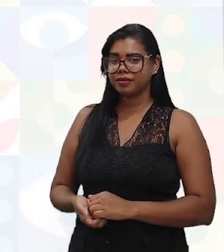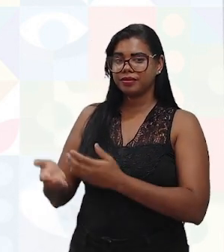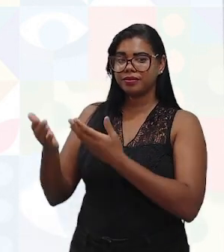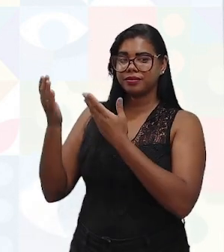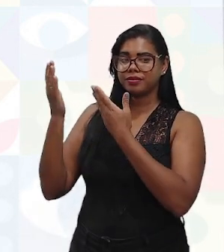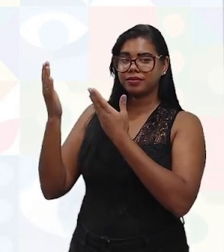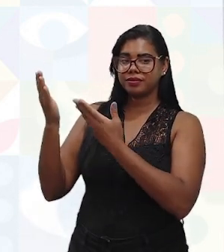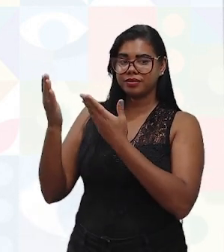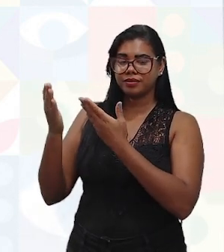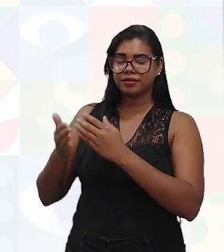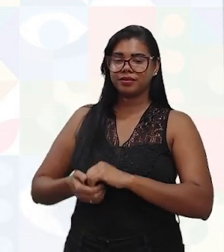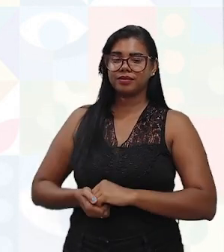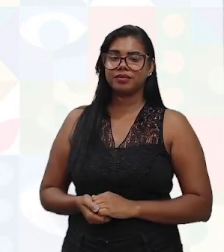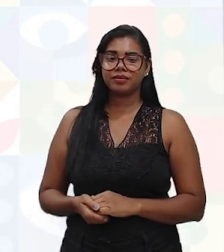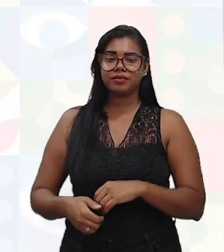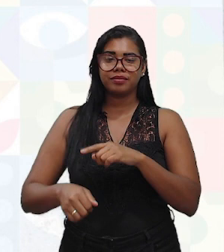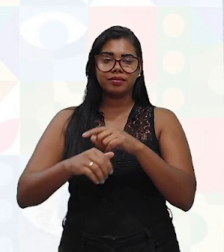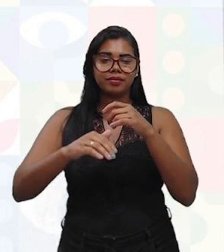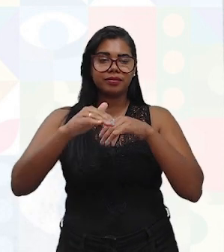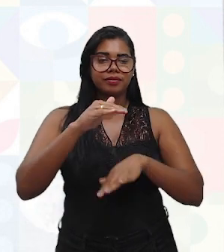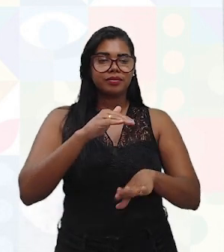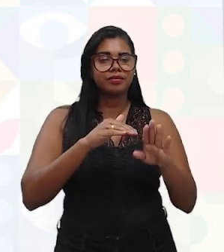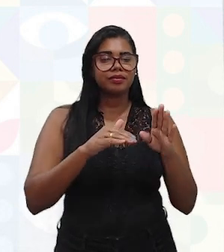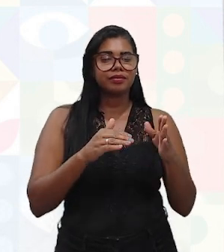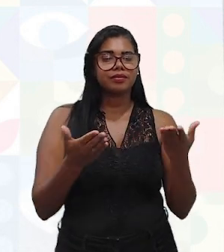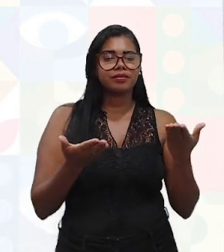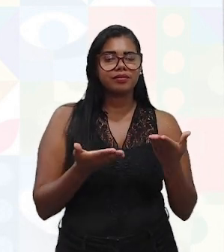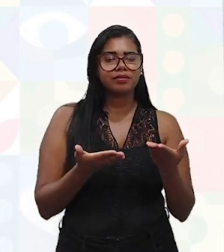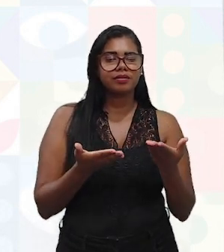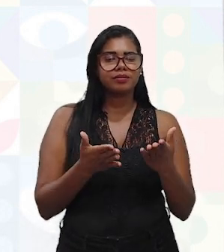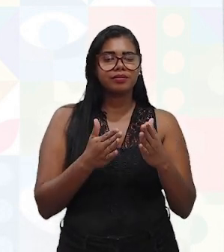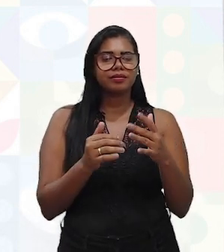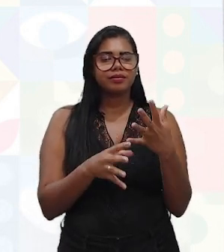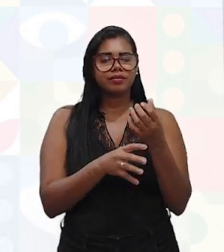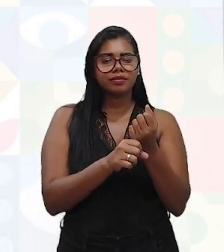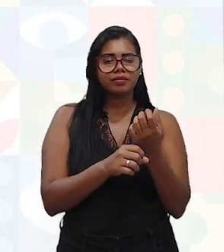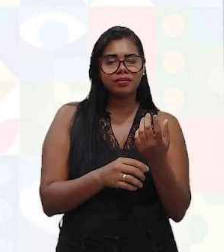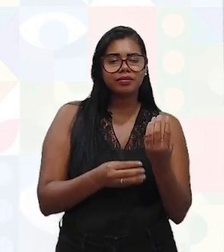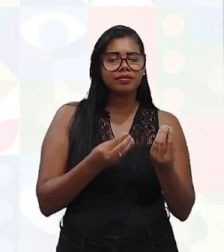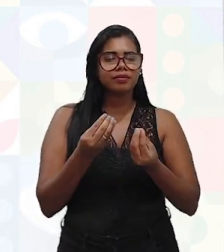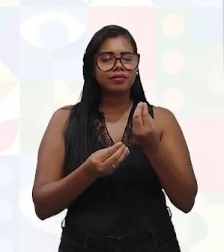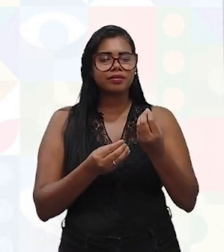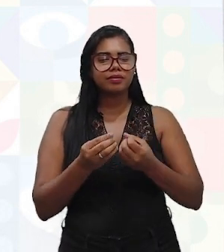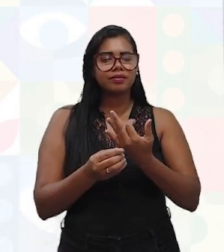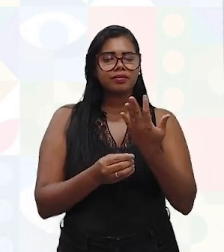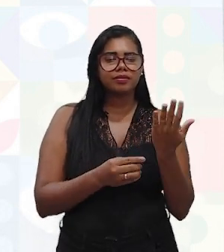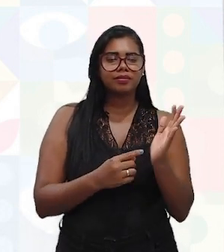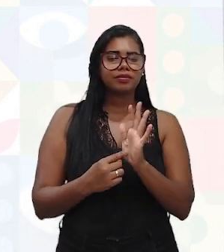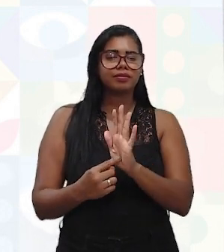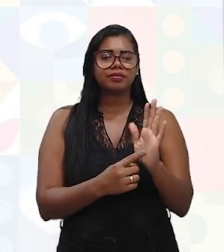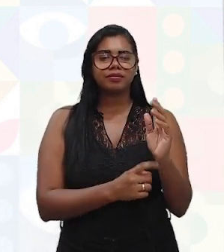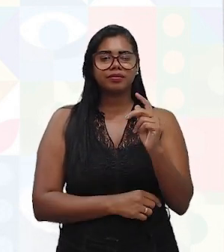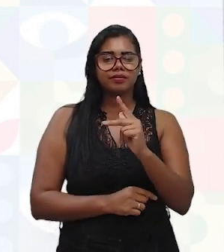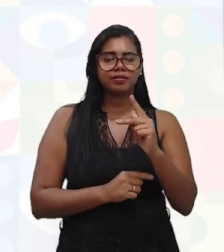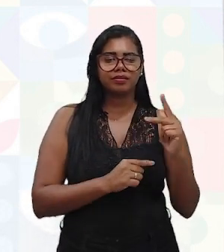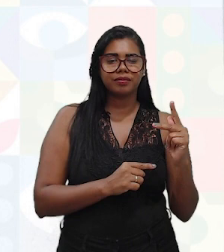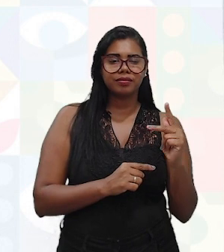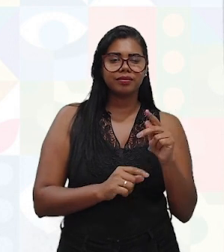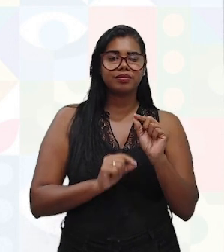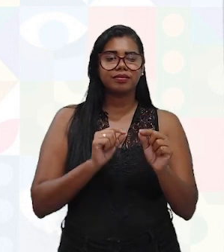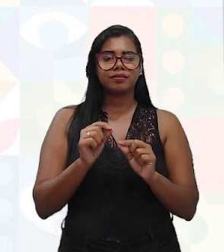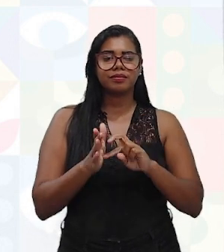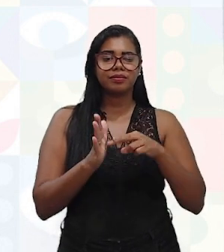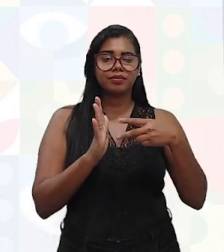Tempo de reposição e o ponto de pedido. Para calcular o ponto de pedido, o famoso PP, que é